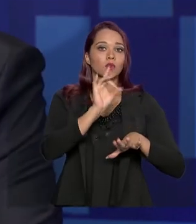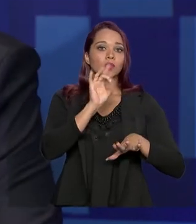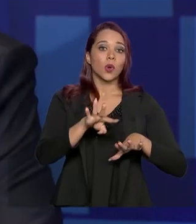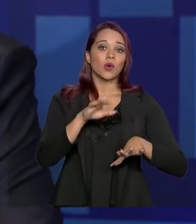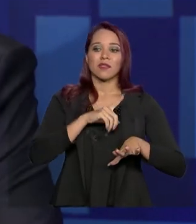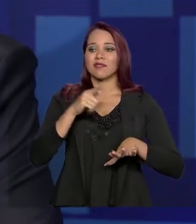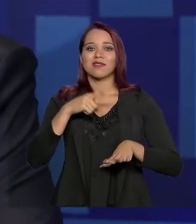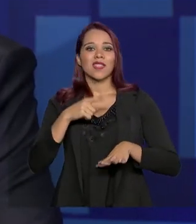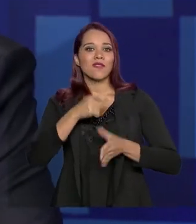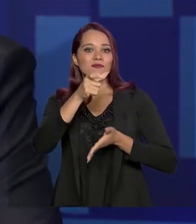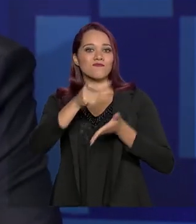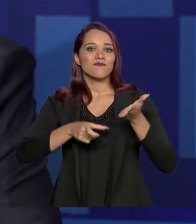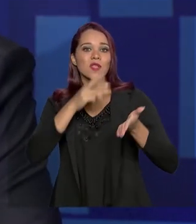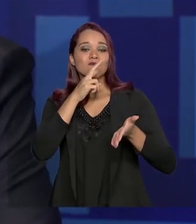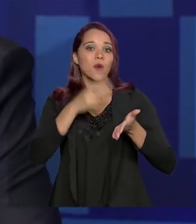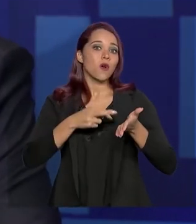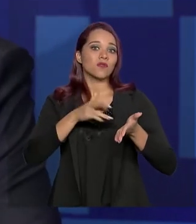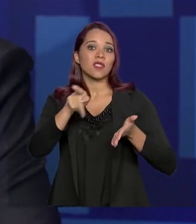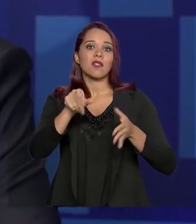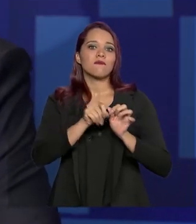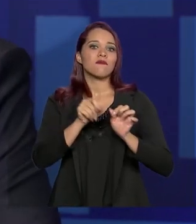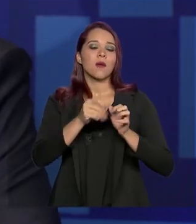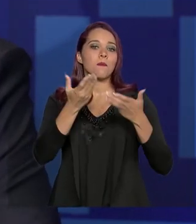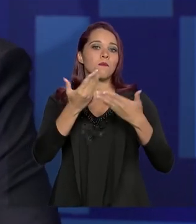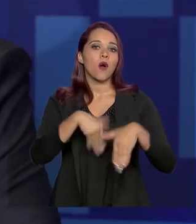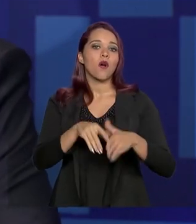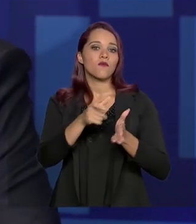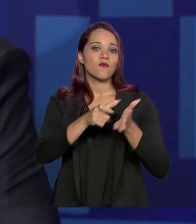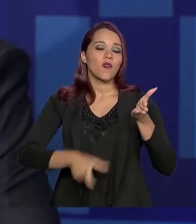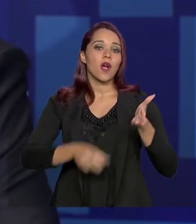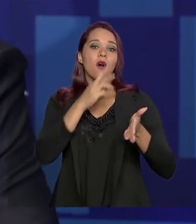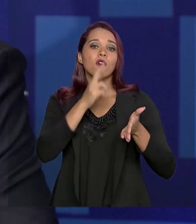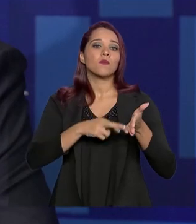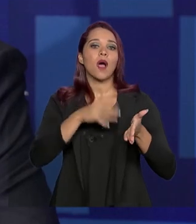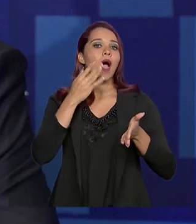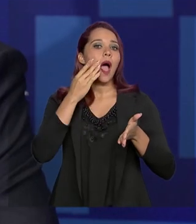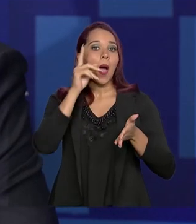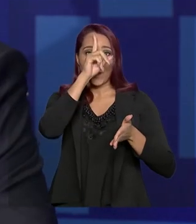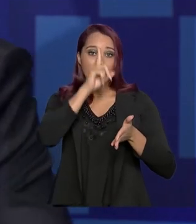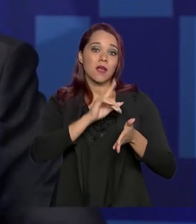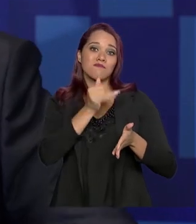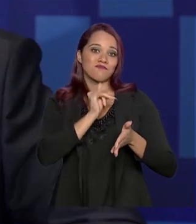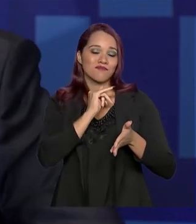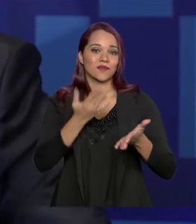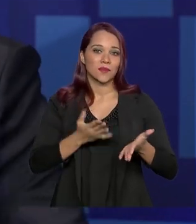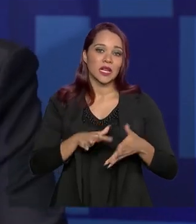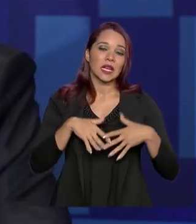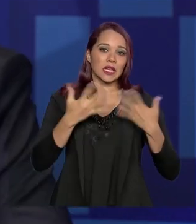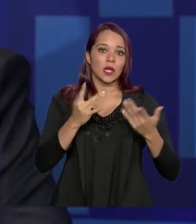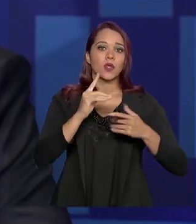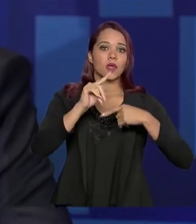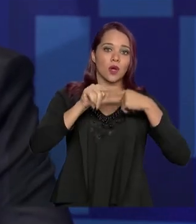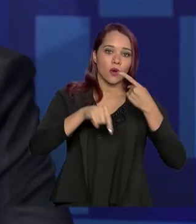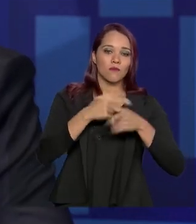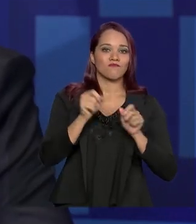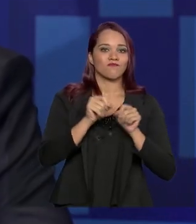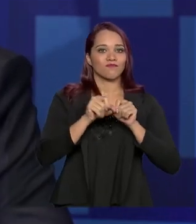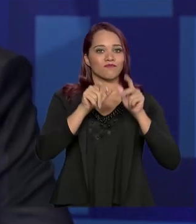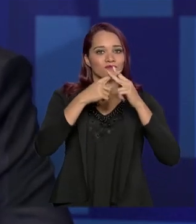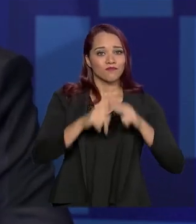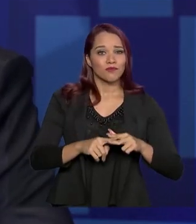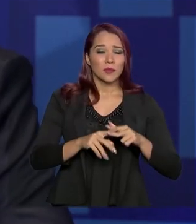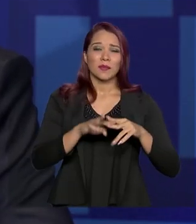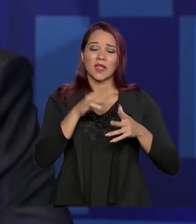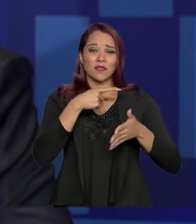a informação que ele tinha feito a prova, o gabarito da prova amarelo. Então, ao rodar a correção, saiu